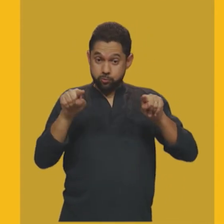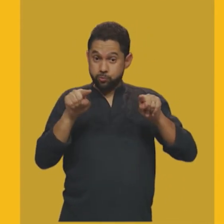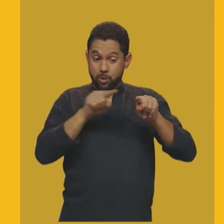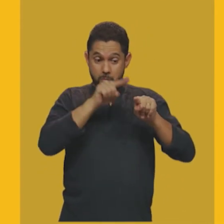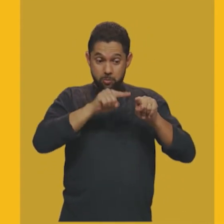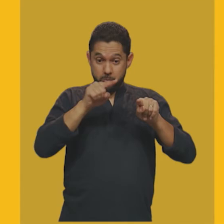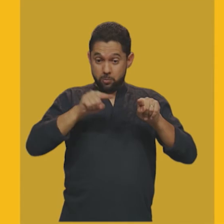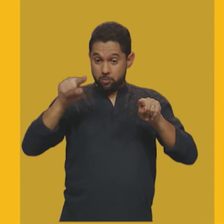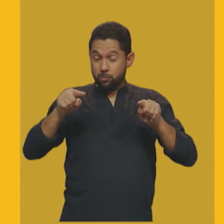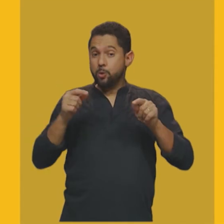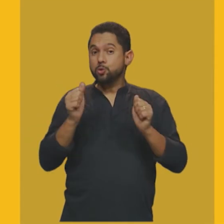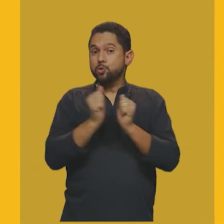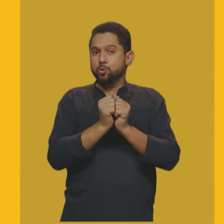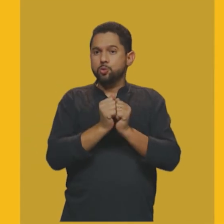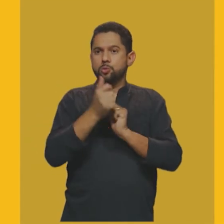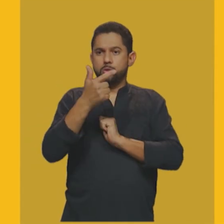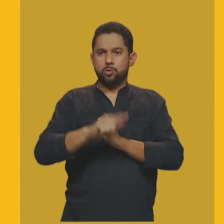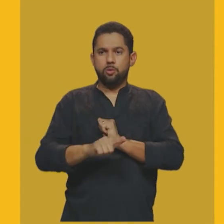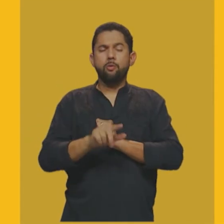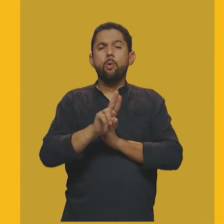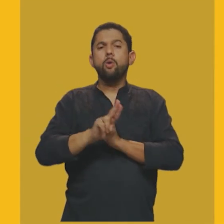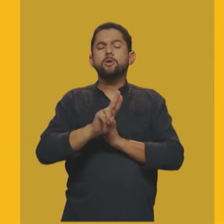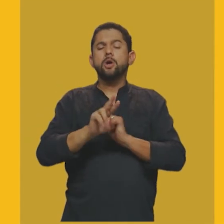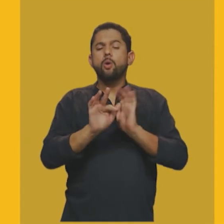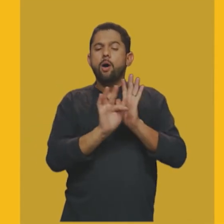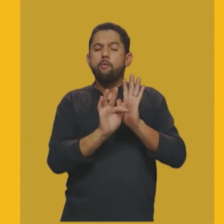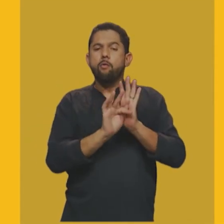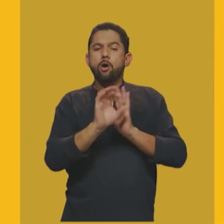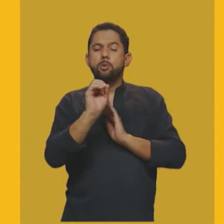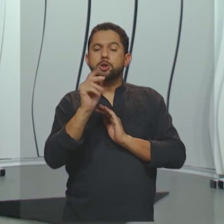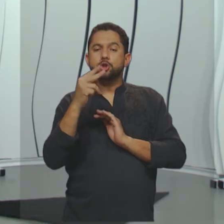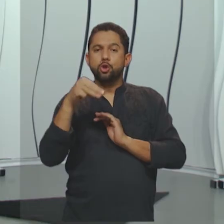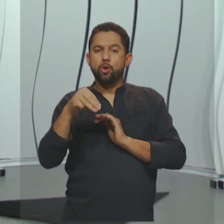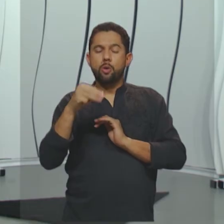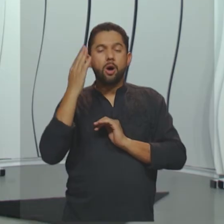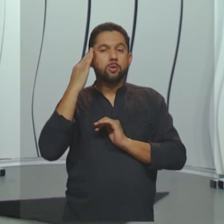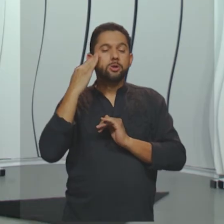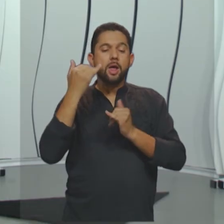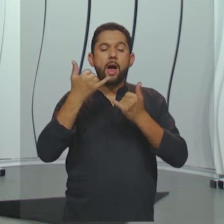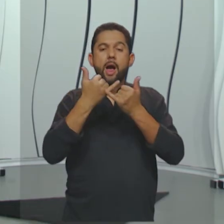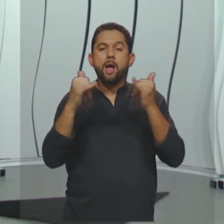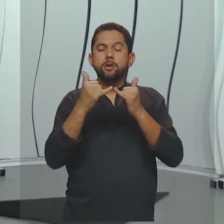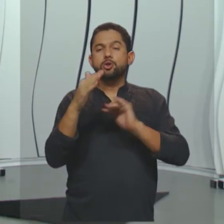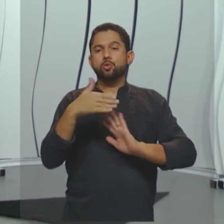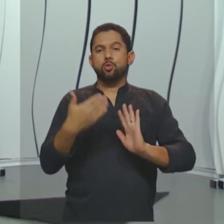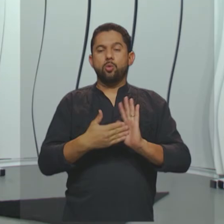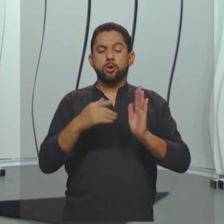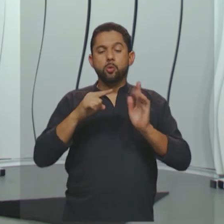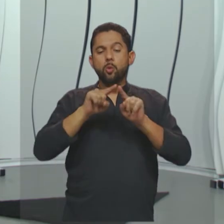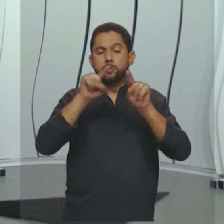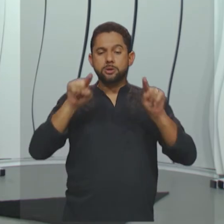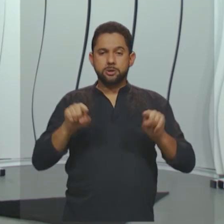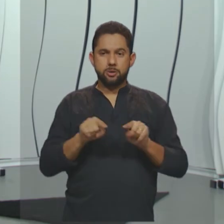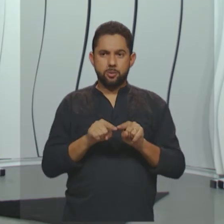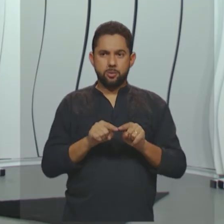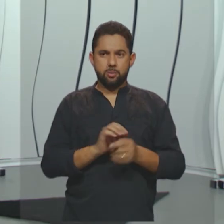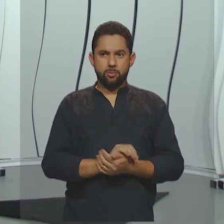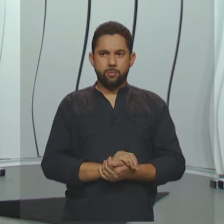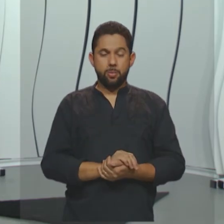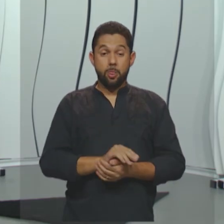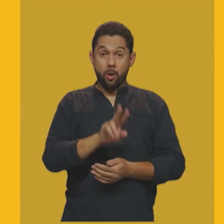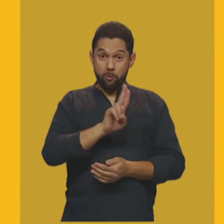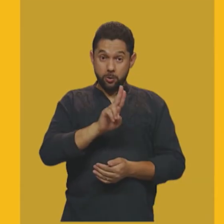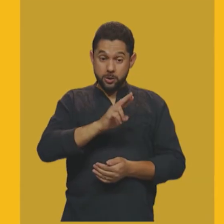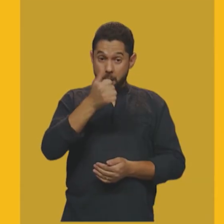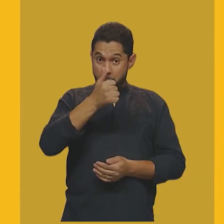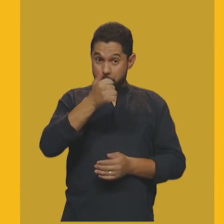Agora, aplicando a primeira lei de Ohm, eu consigo calcular a corrente total do circuito. E a corrente total, vou usar a primeira lei de Ohm,